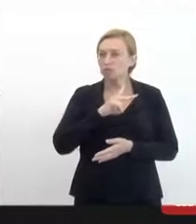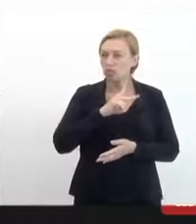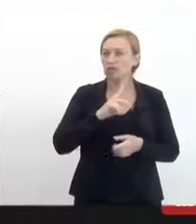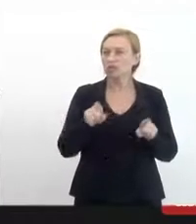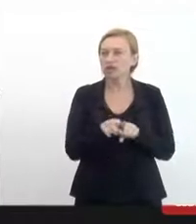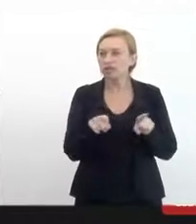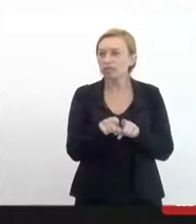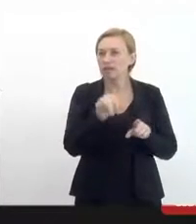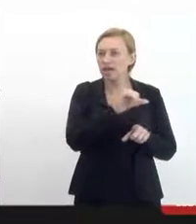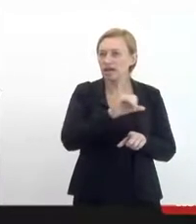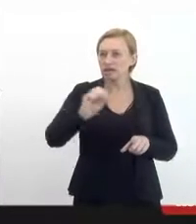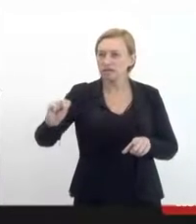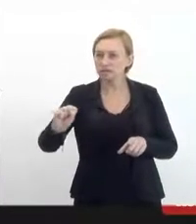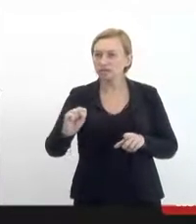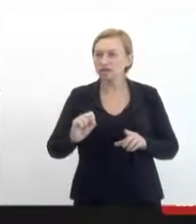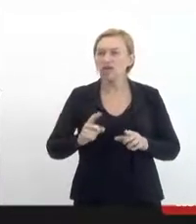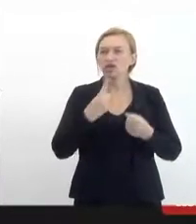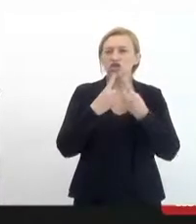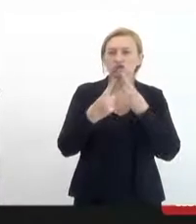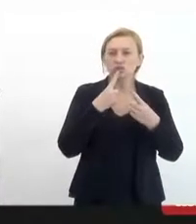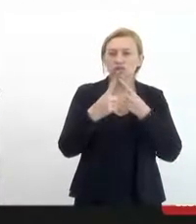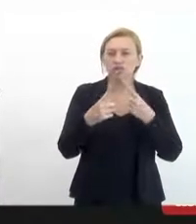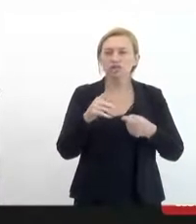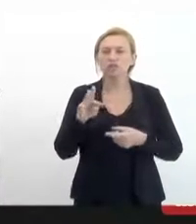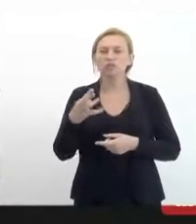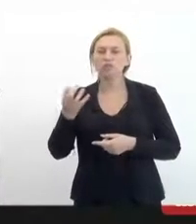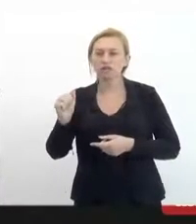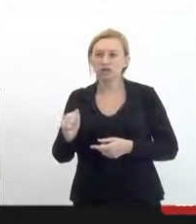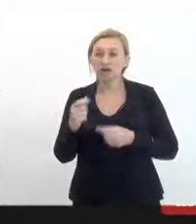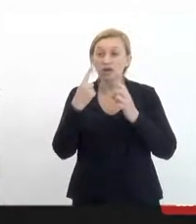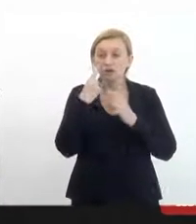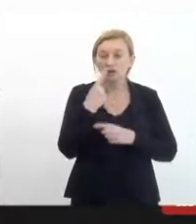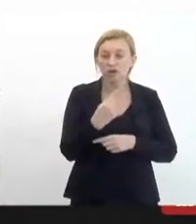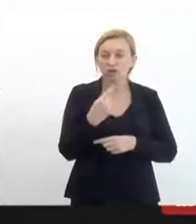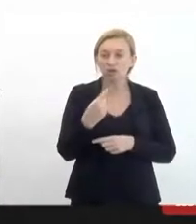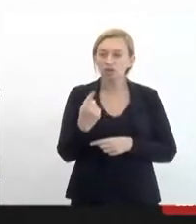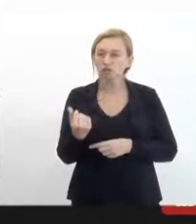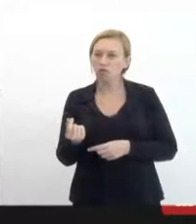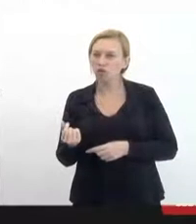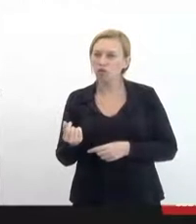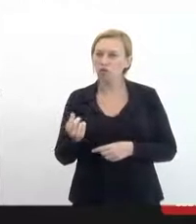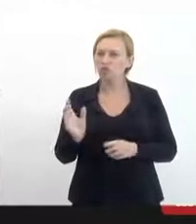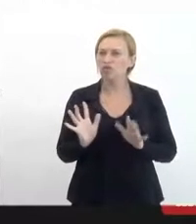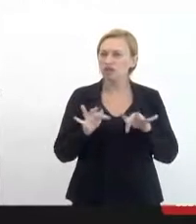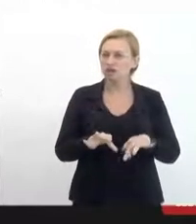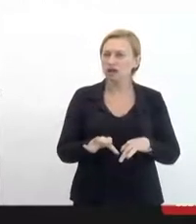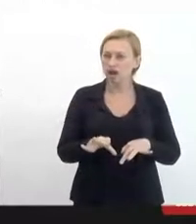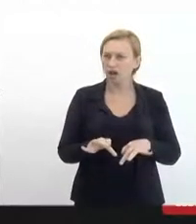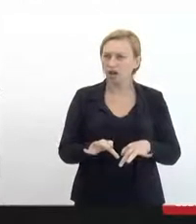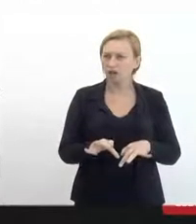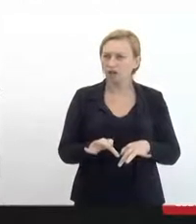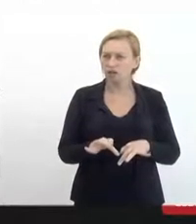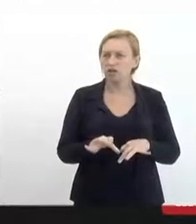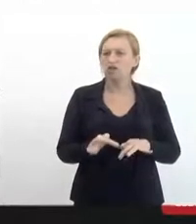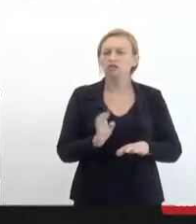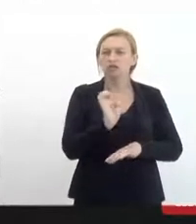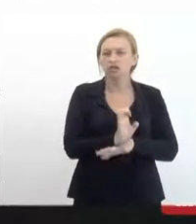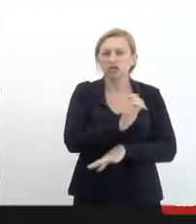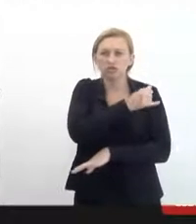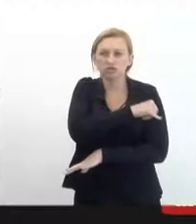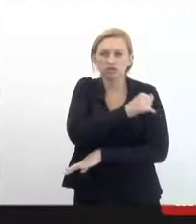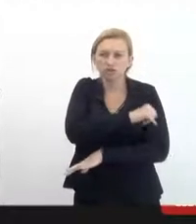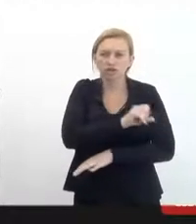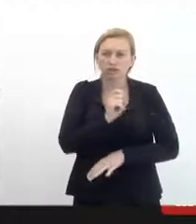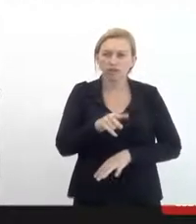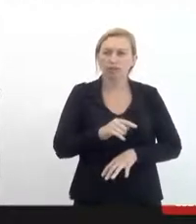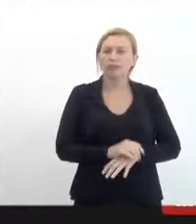ICMS a título de substituição tributária, olhando o preço bomba final aplicável ao estado do Rio de Janeiro, não